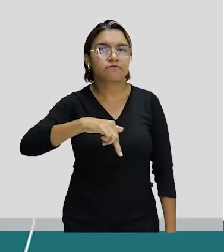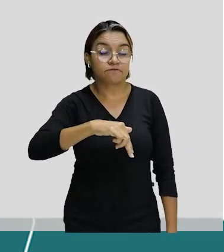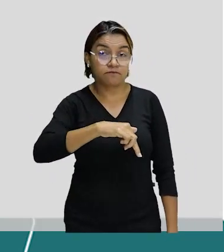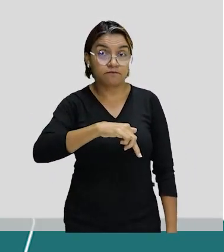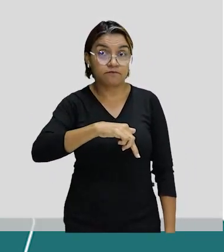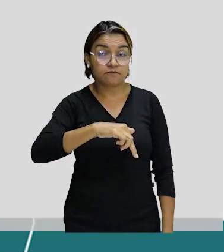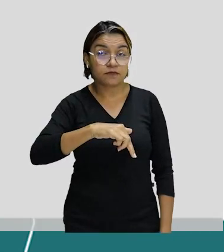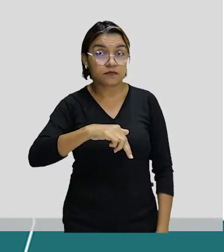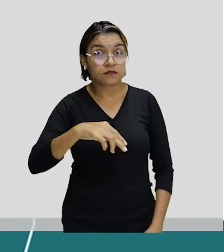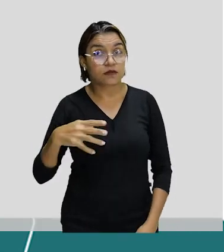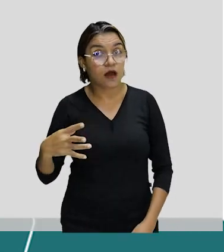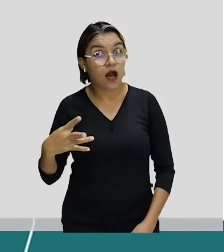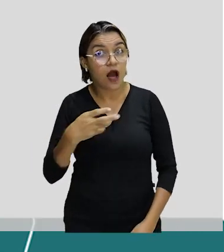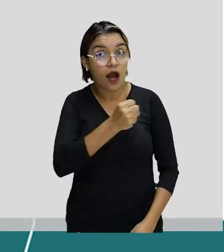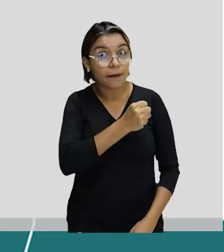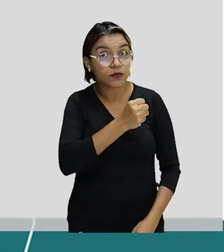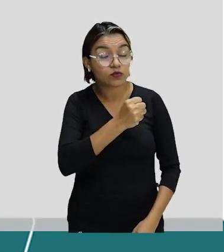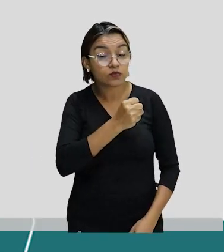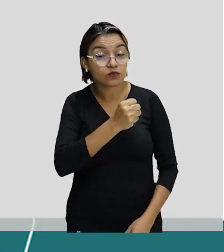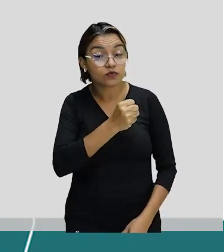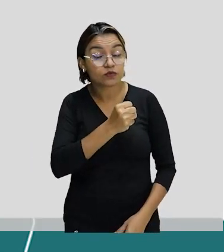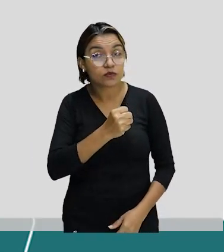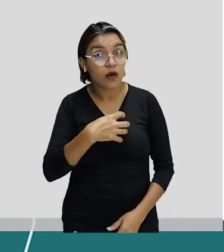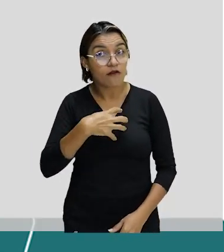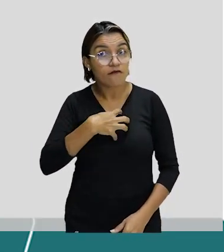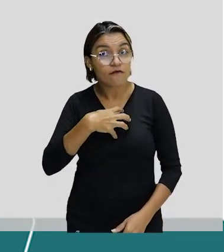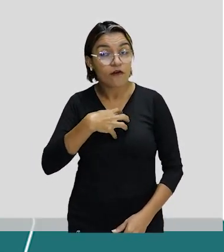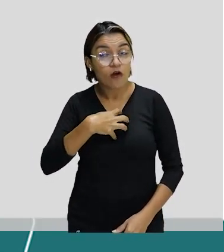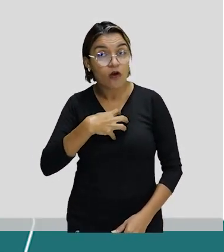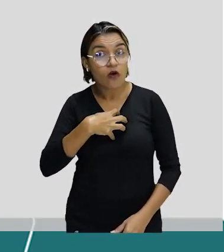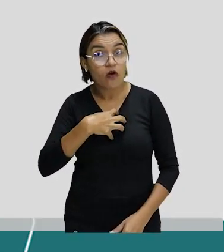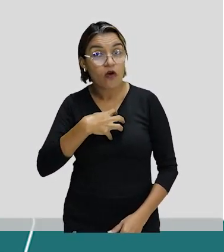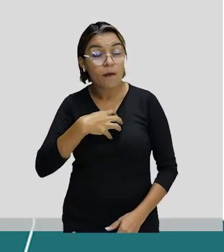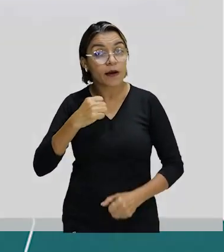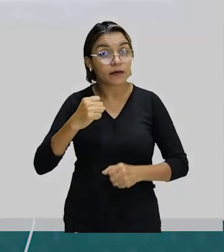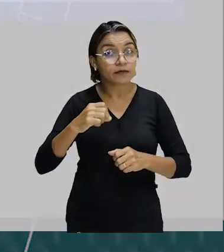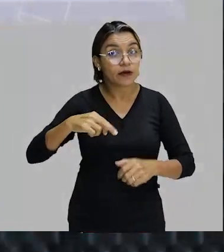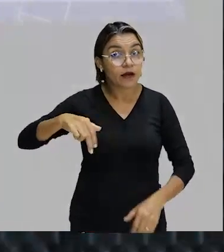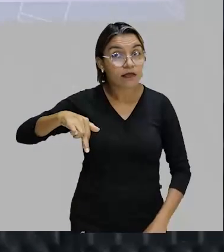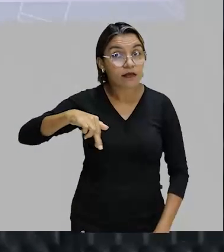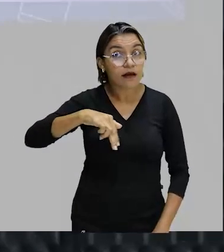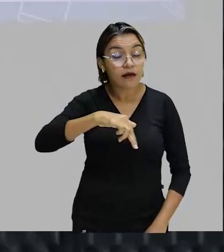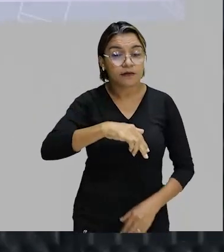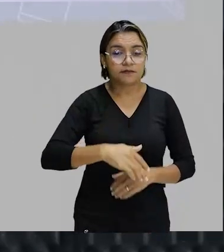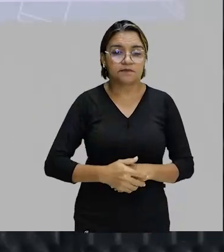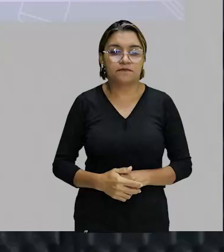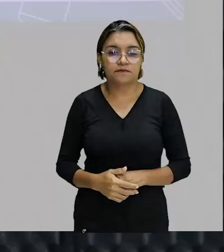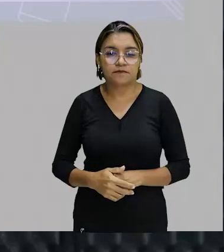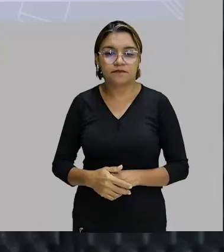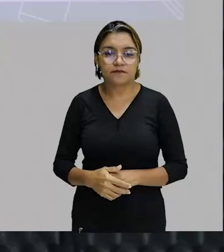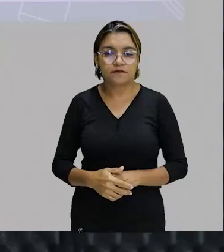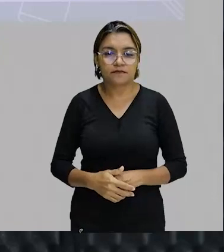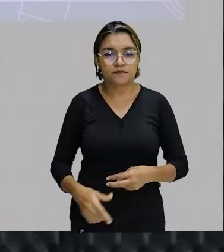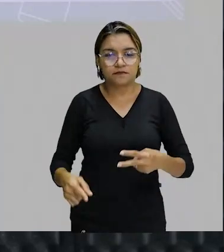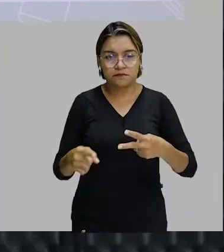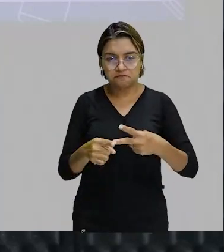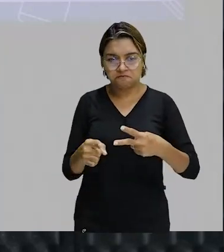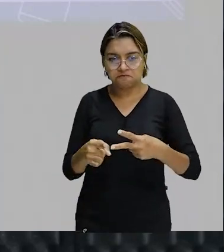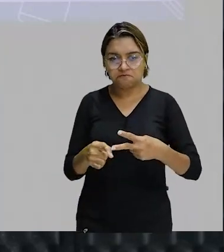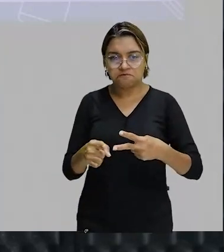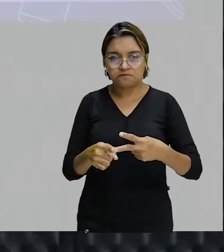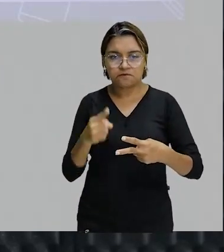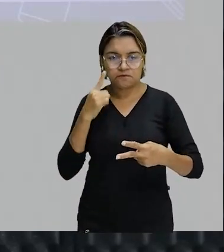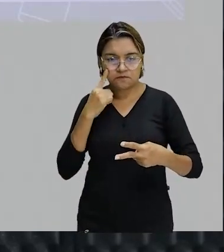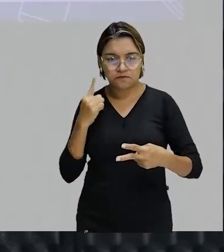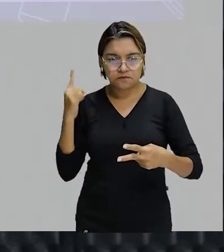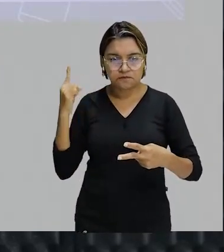ela está andando rápido, é o modo em que ela está desempenhando aquela ação. The girl is always walking.